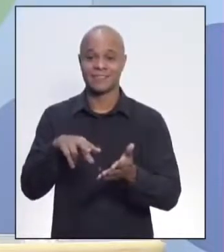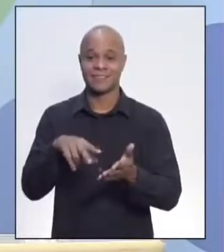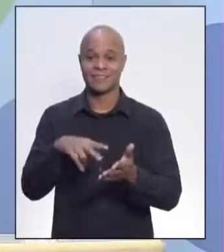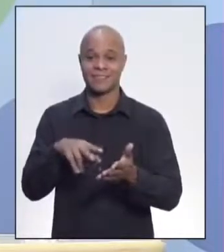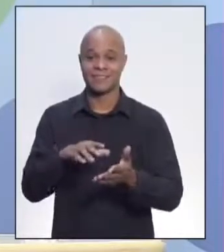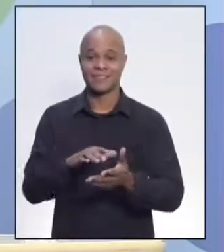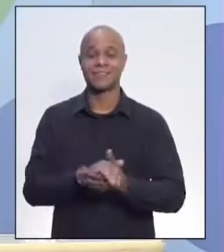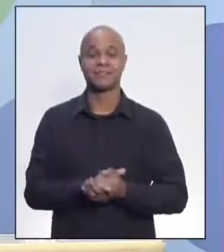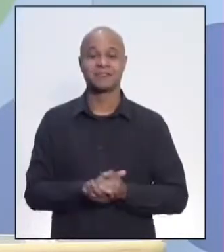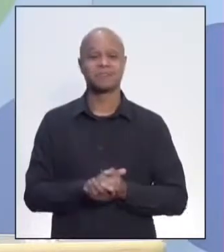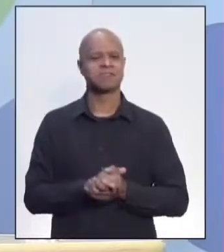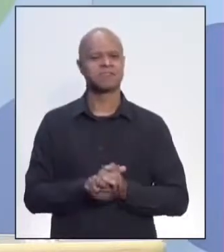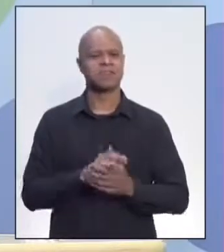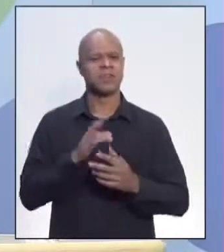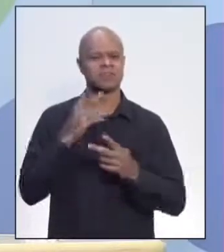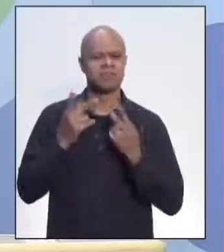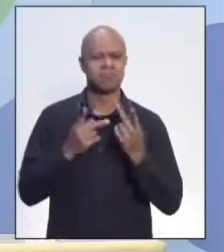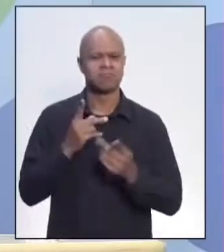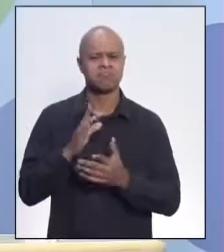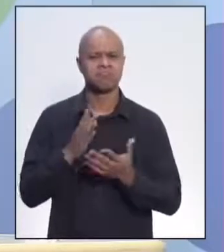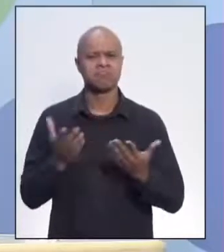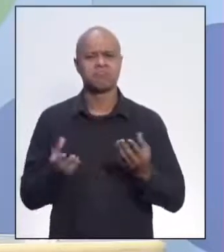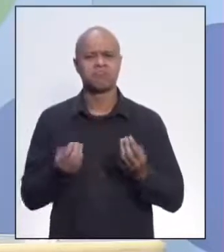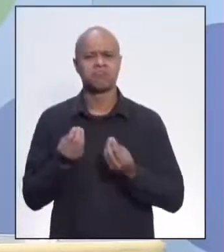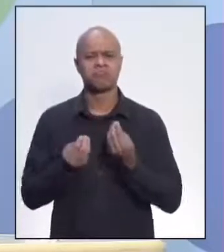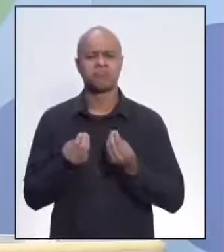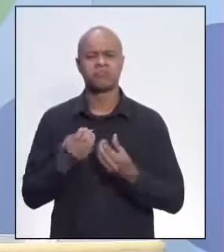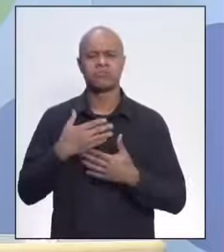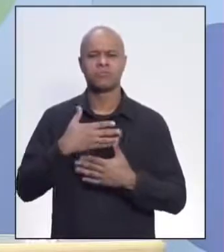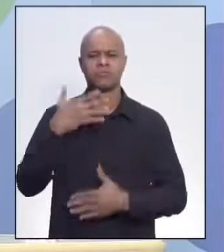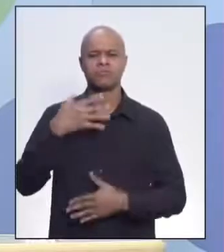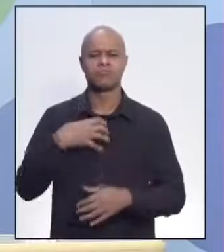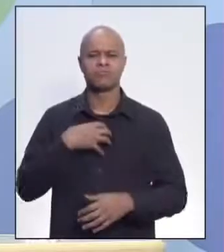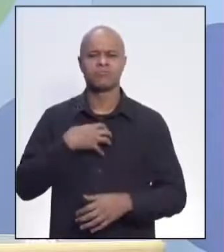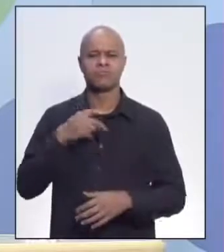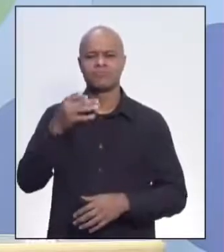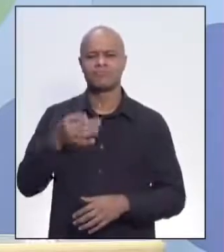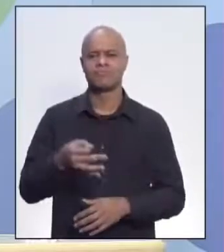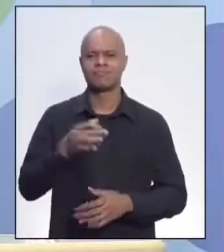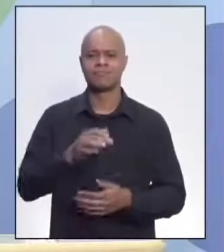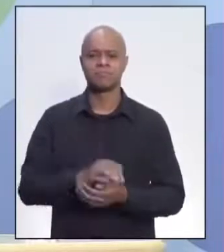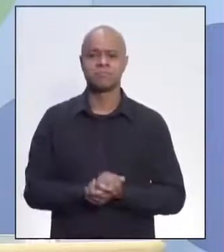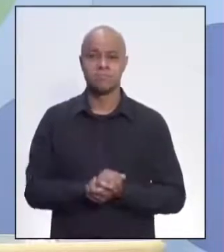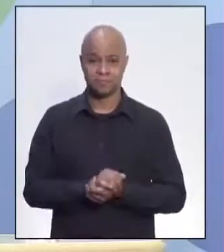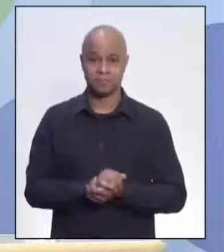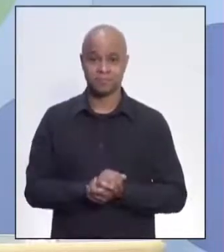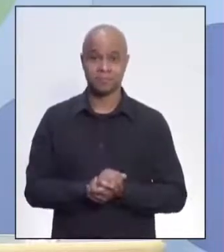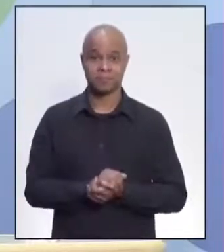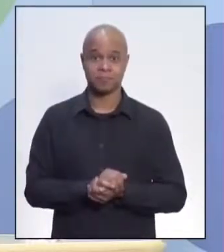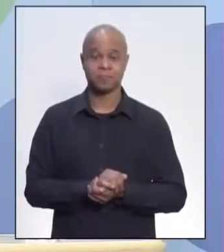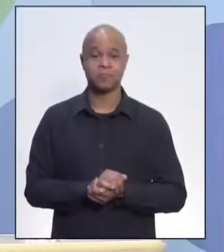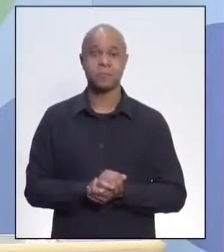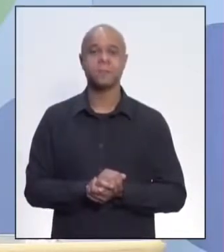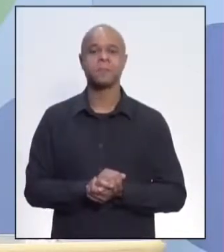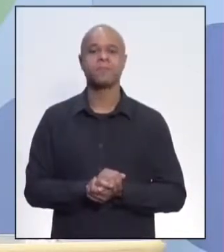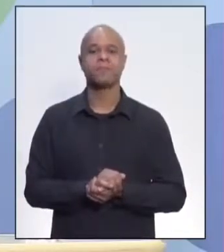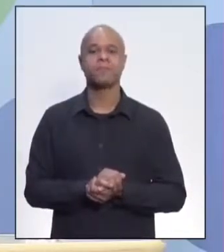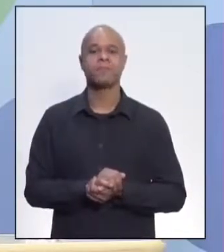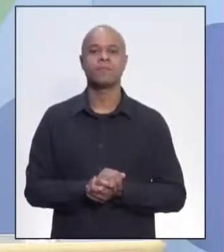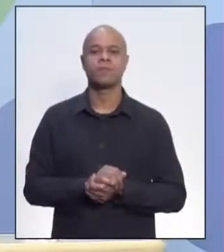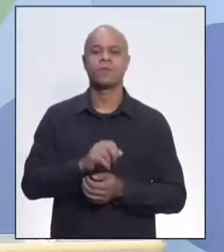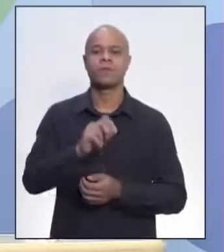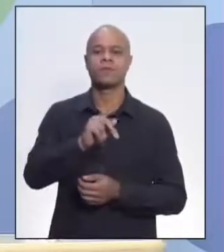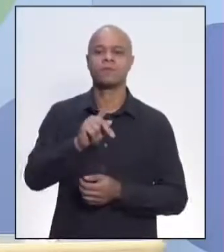coreografia tem a ver com a questão do espaço e dança, né? Espaço e movimento aí, né? Espaço e tempo, tá? A professora Maria